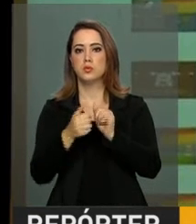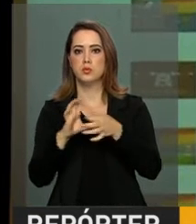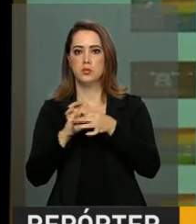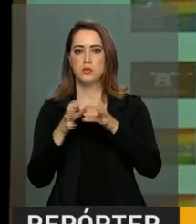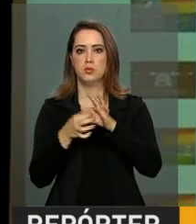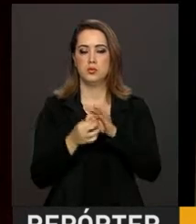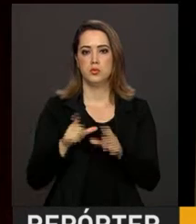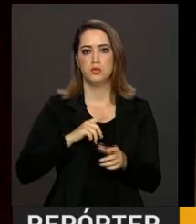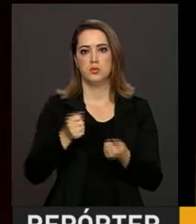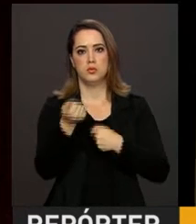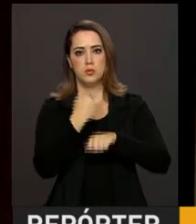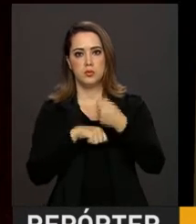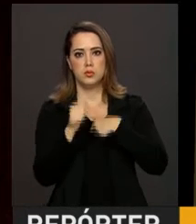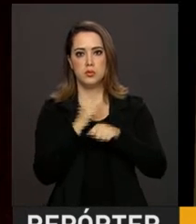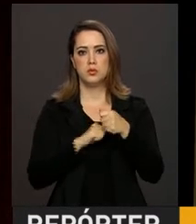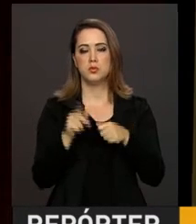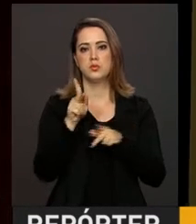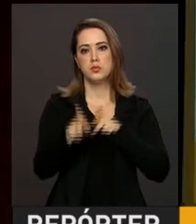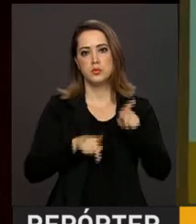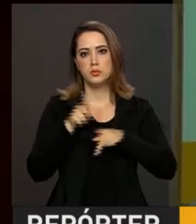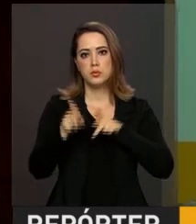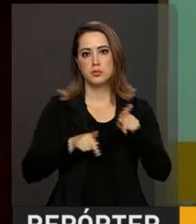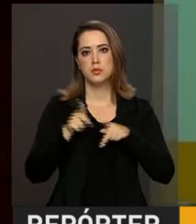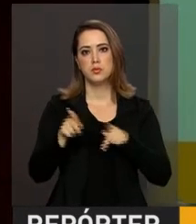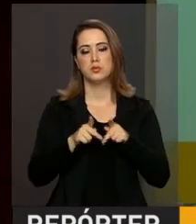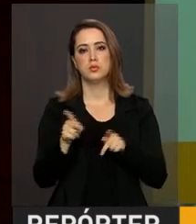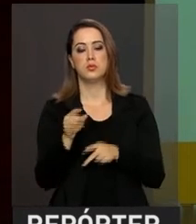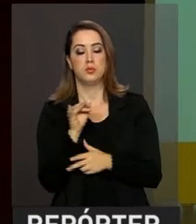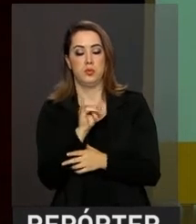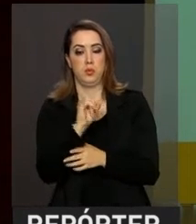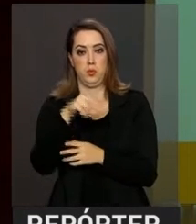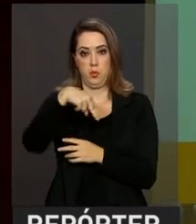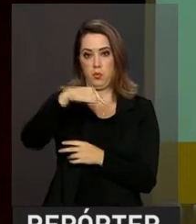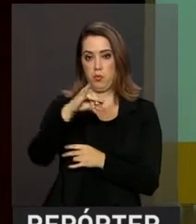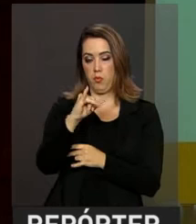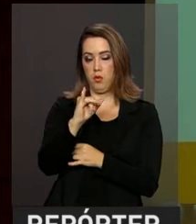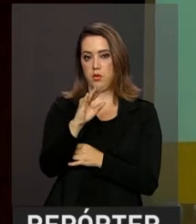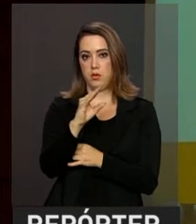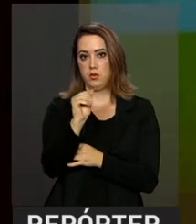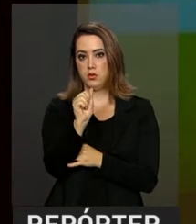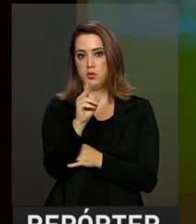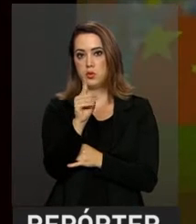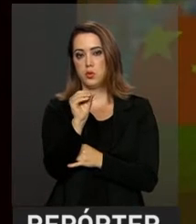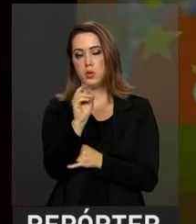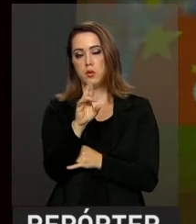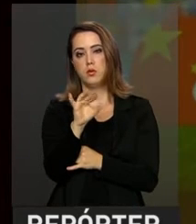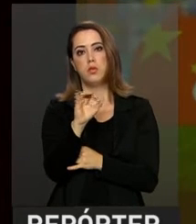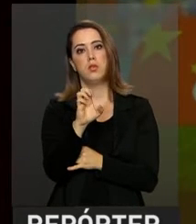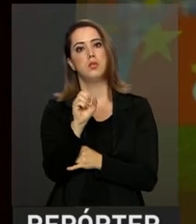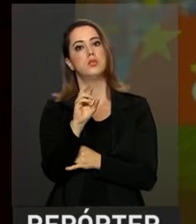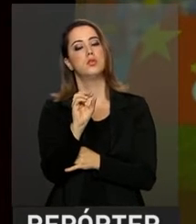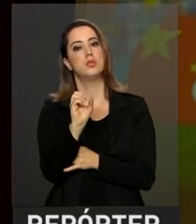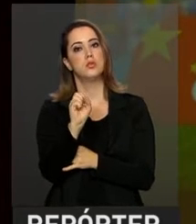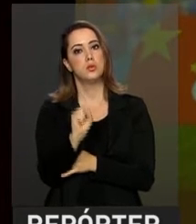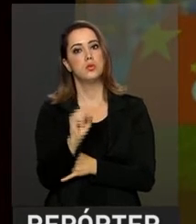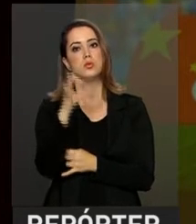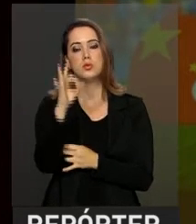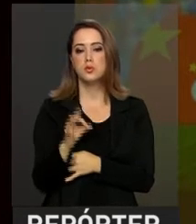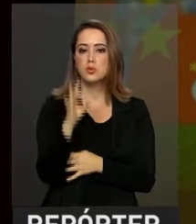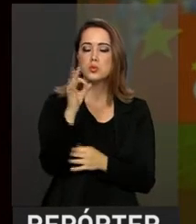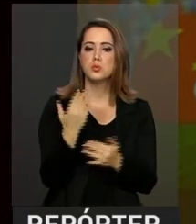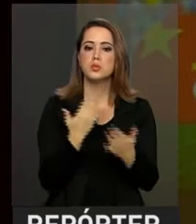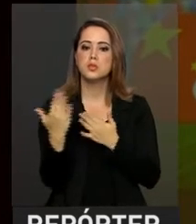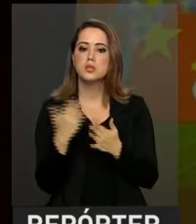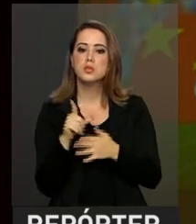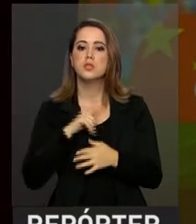economia, a população e os indicadores sociais das nações participantes, o portal também traz o número de medalhas e as modalidades em que